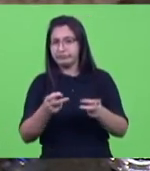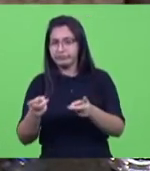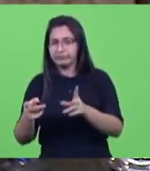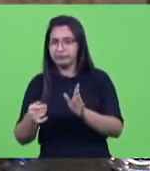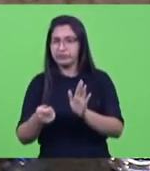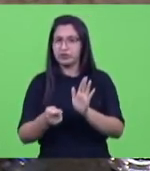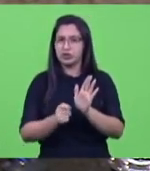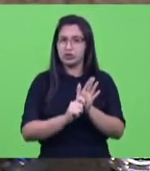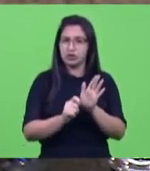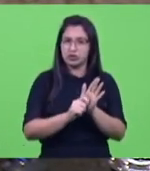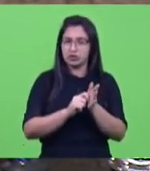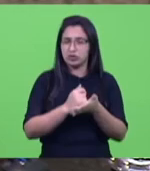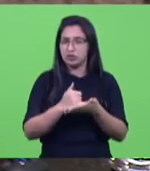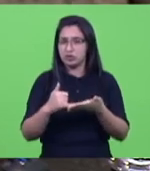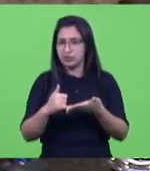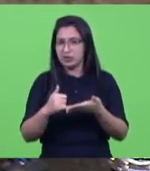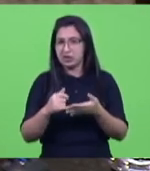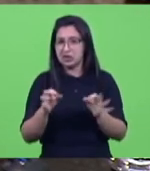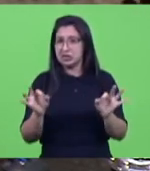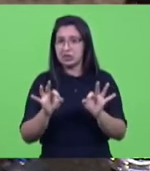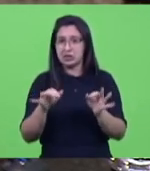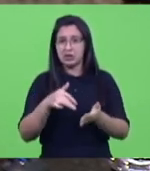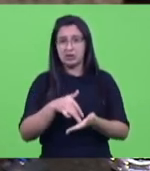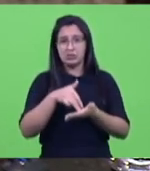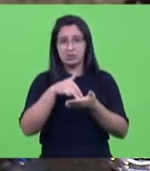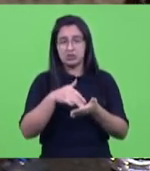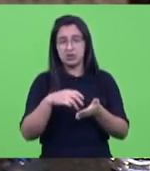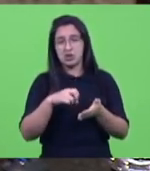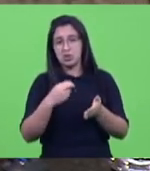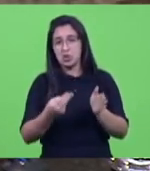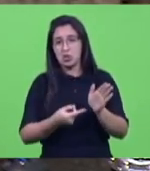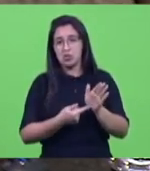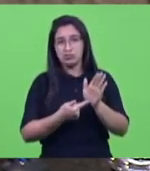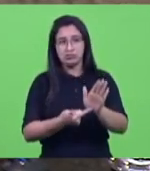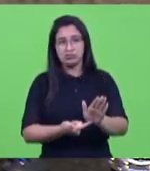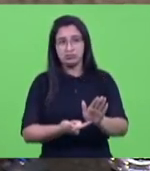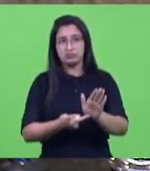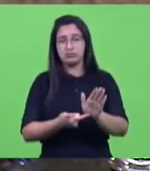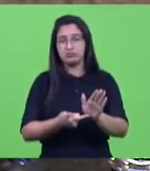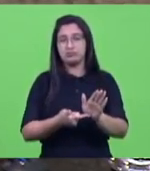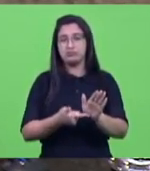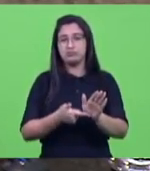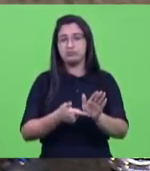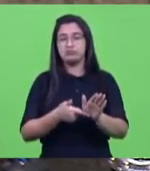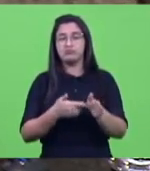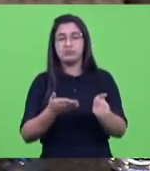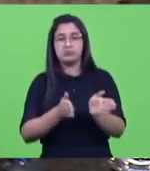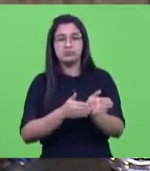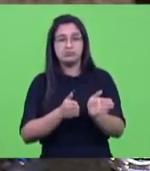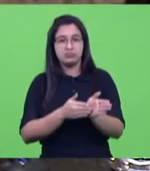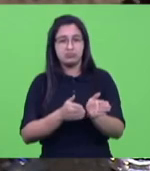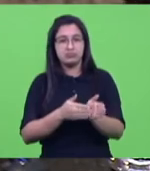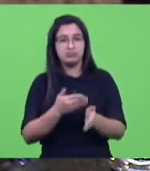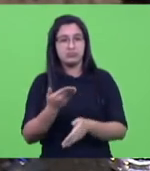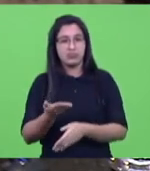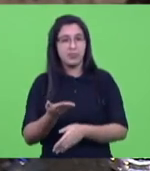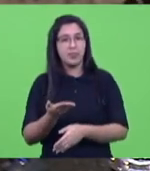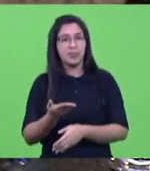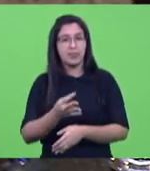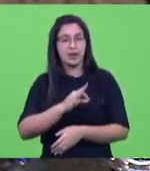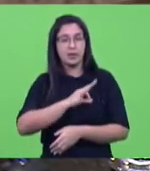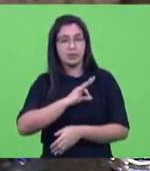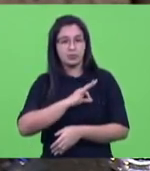tipo de moção ou de postagem em favor da ação policial, sem desmerecer o trabalho dos policiais